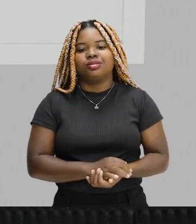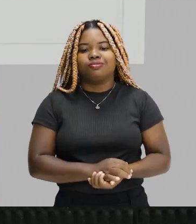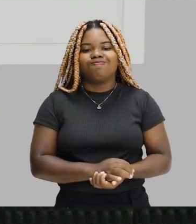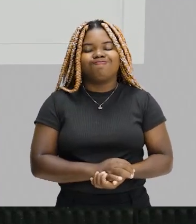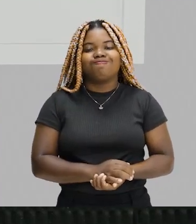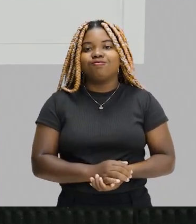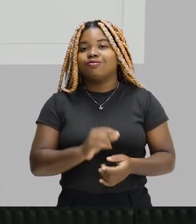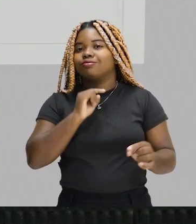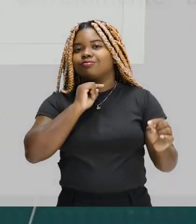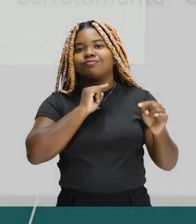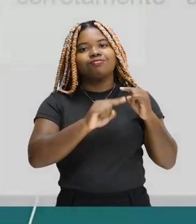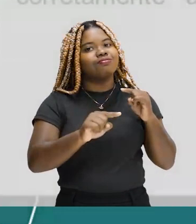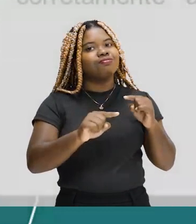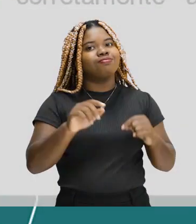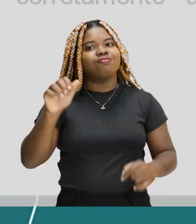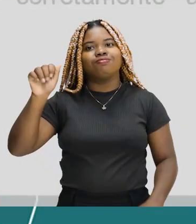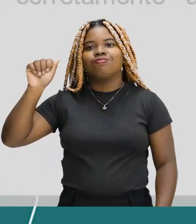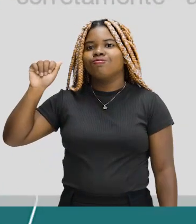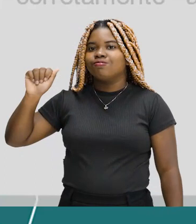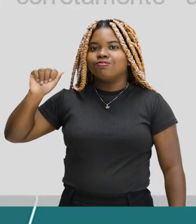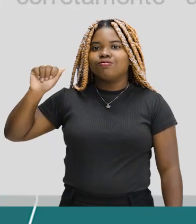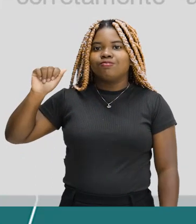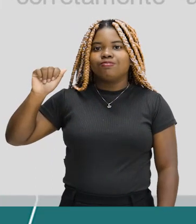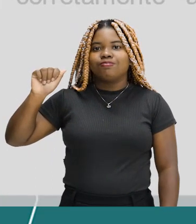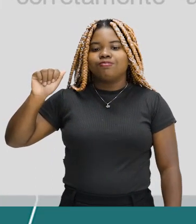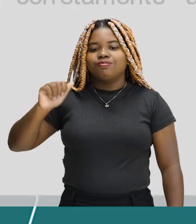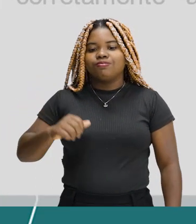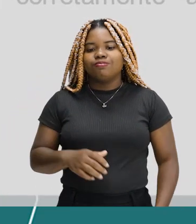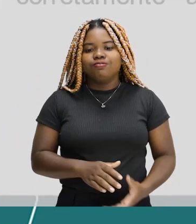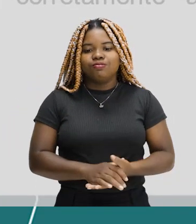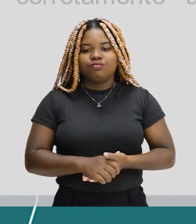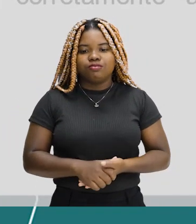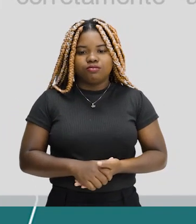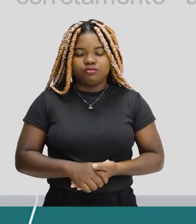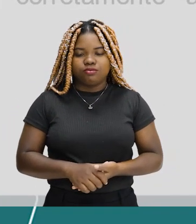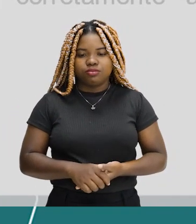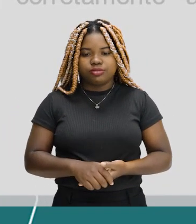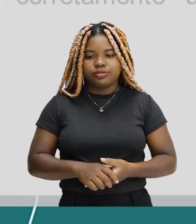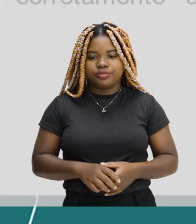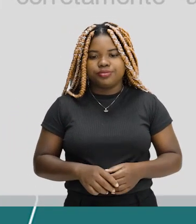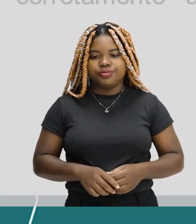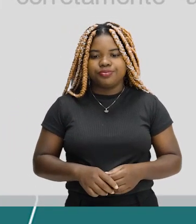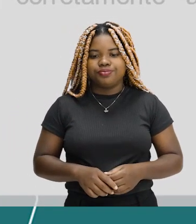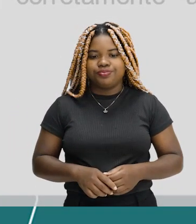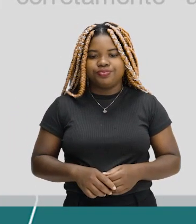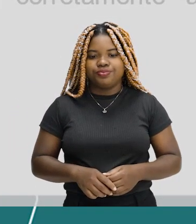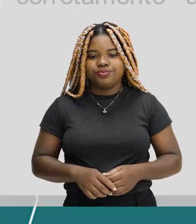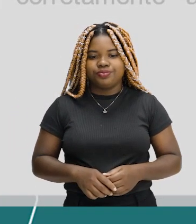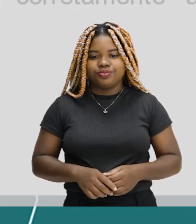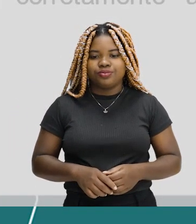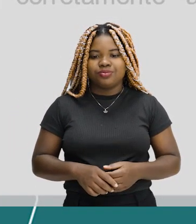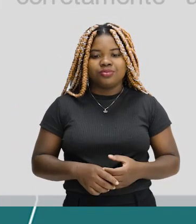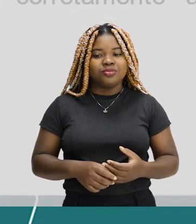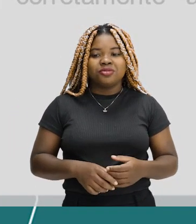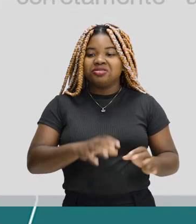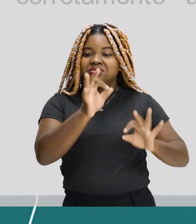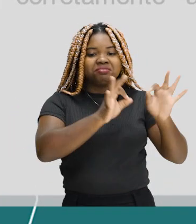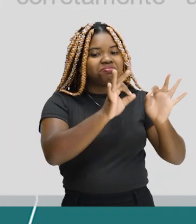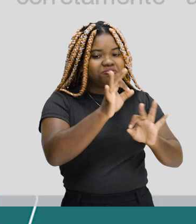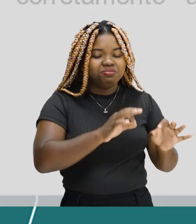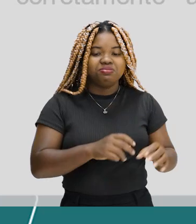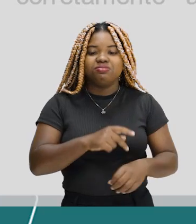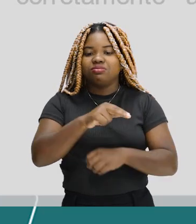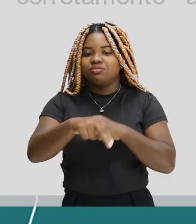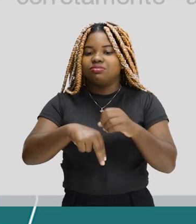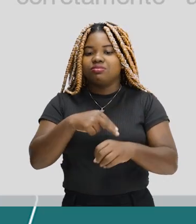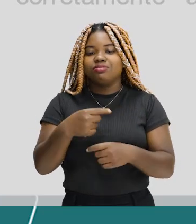pode ser aí a letra A. Okay? Não vou nem perder tempo fazendo o neutro, porque